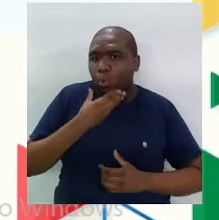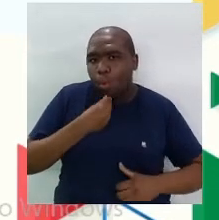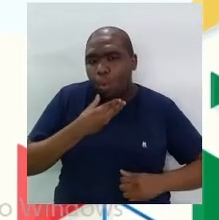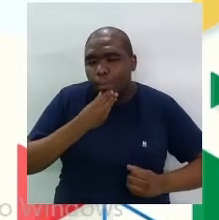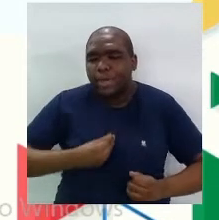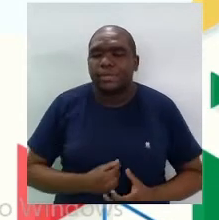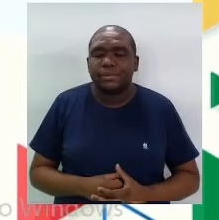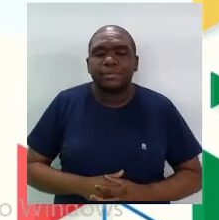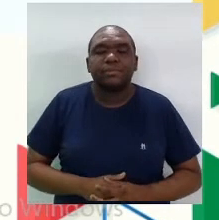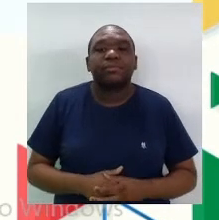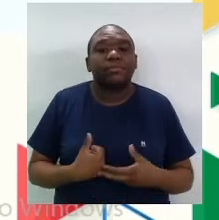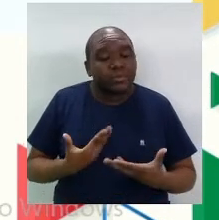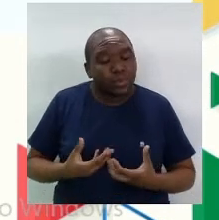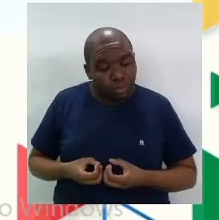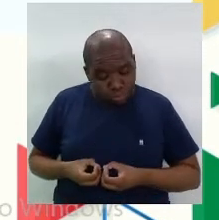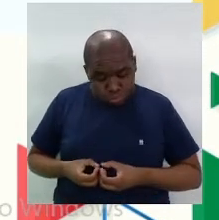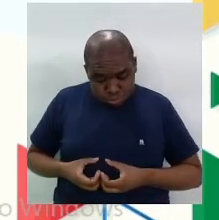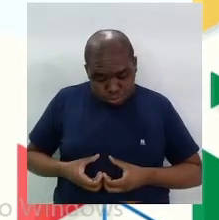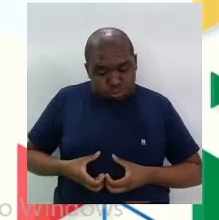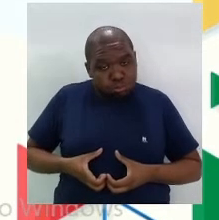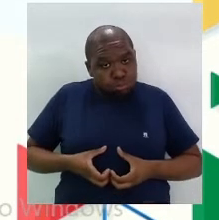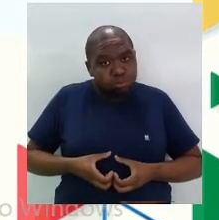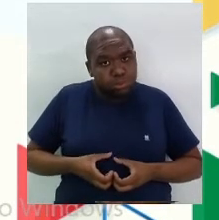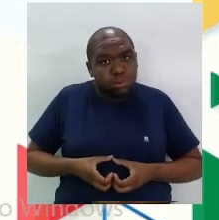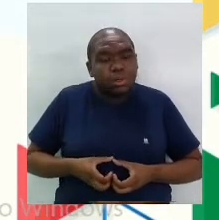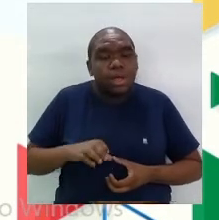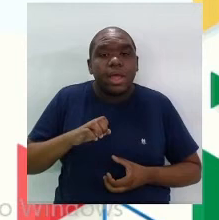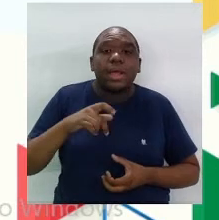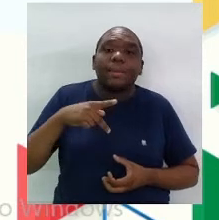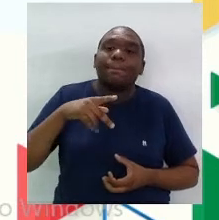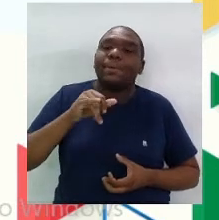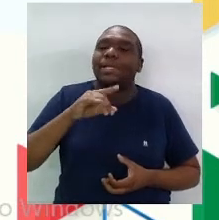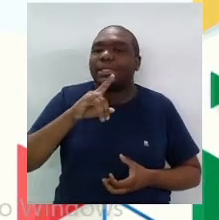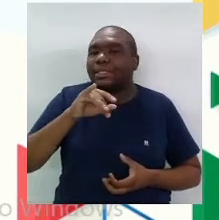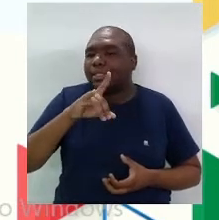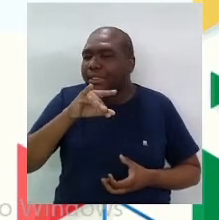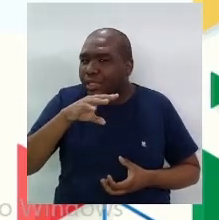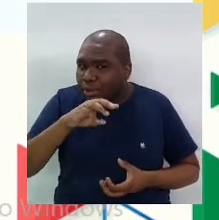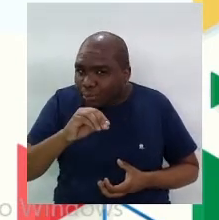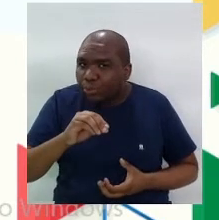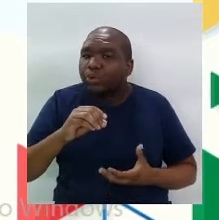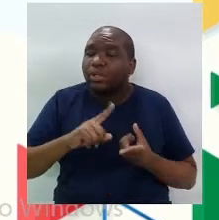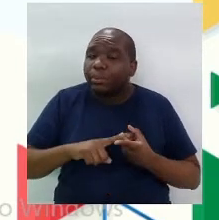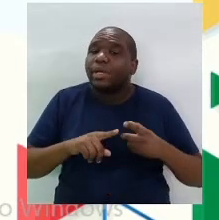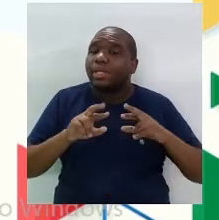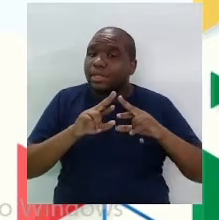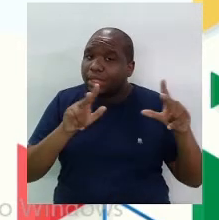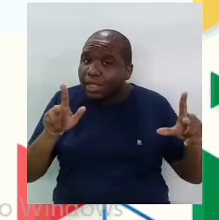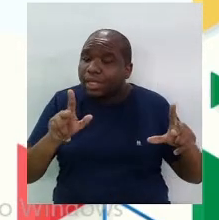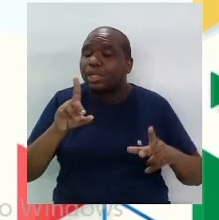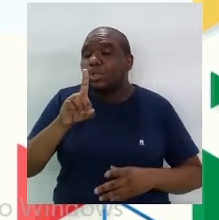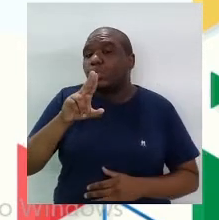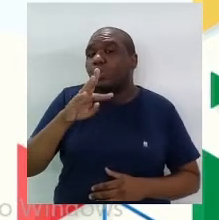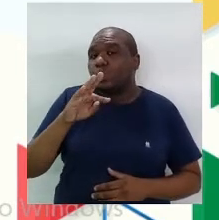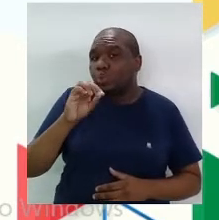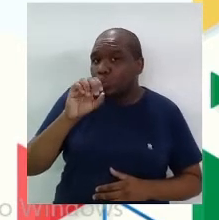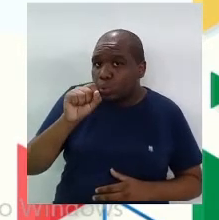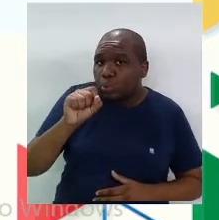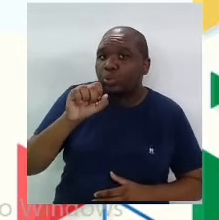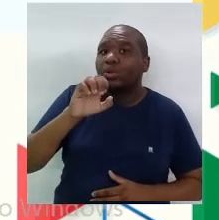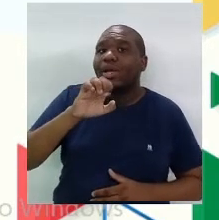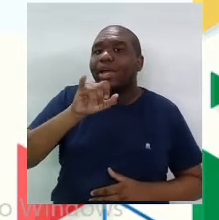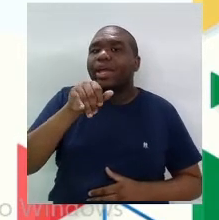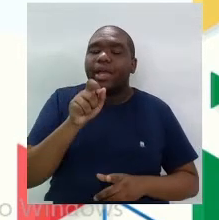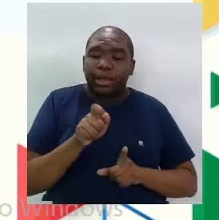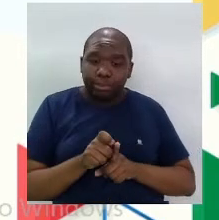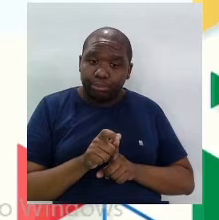reprodutivos externos do homem, enquanto os testículos, os epidídimos, os ductos diferentes,